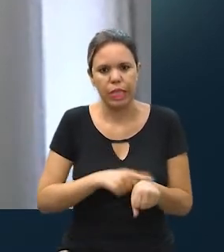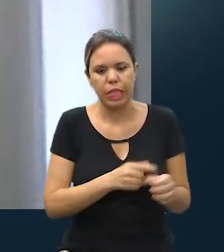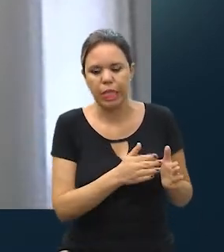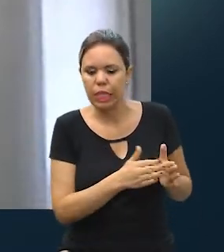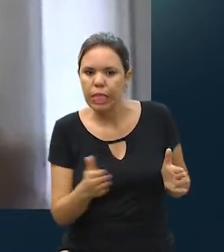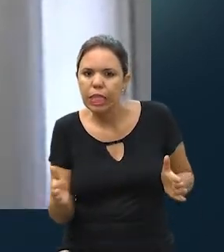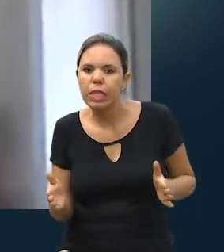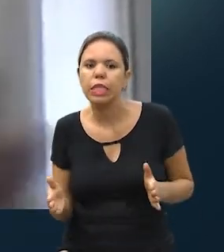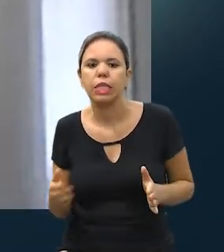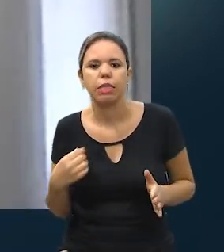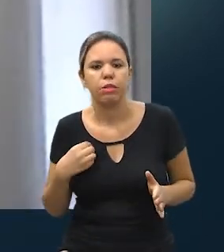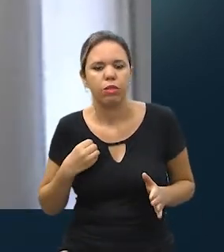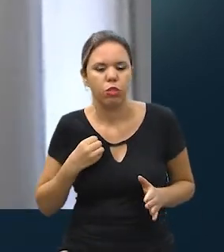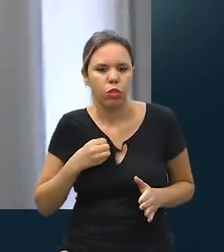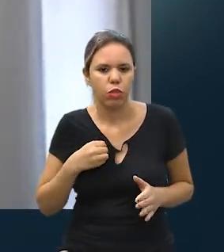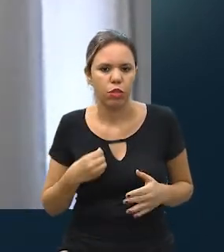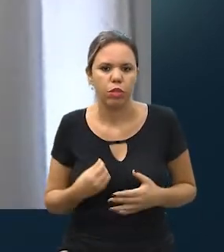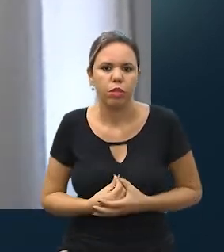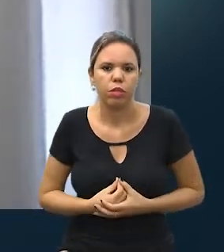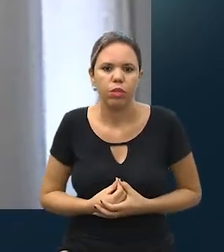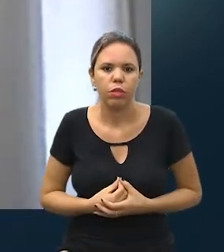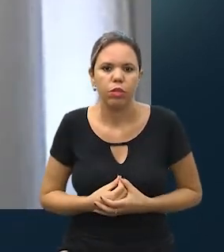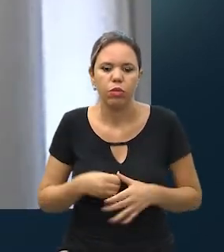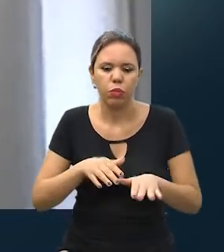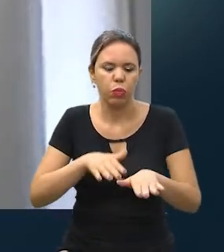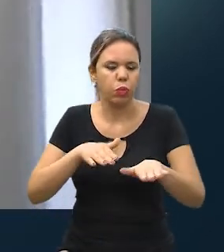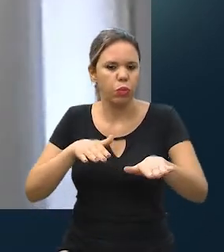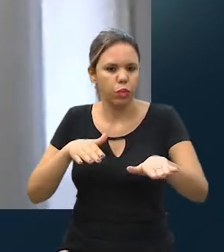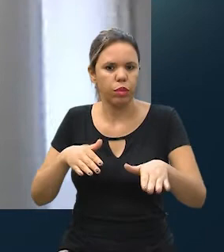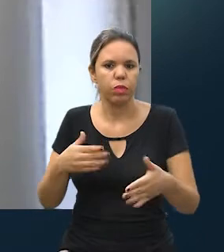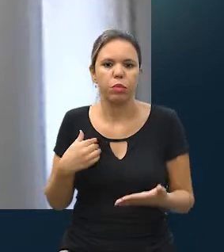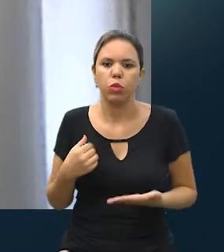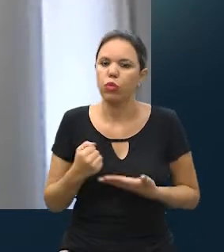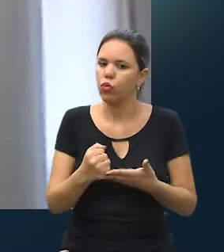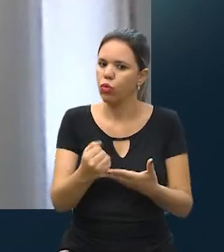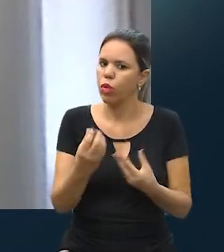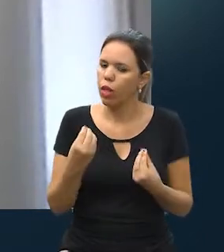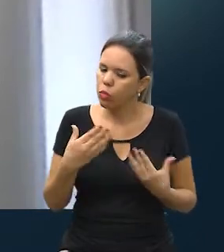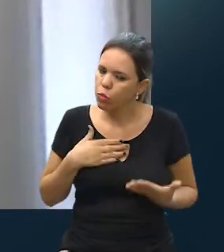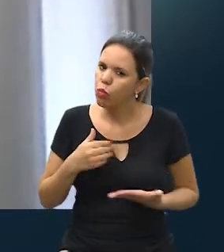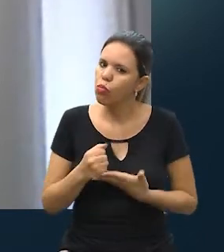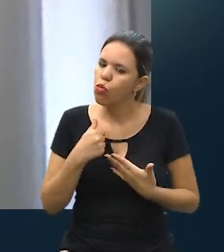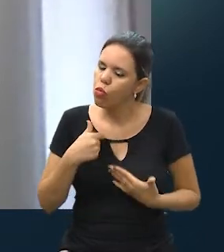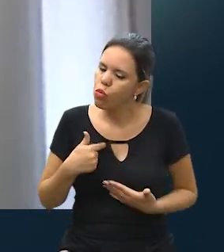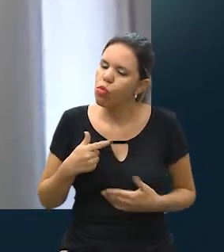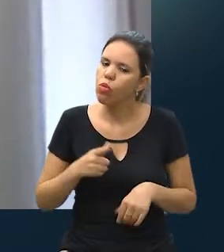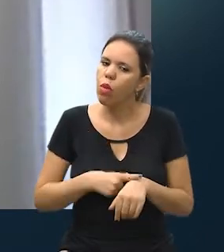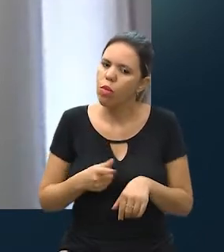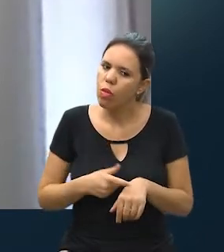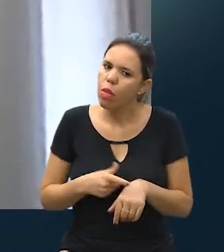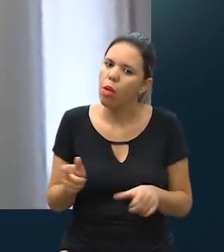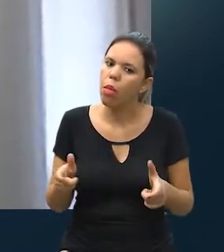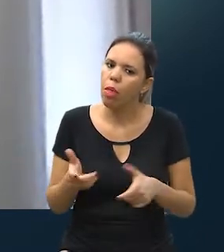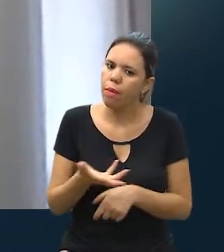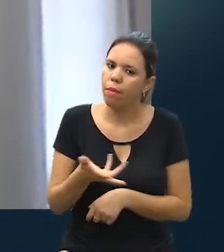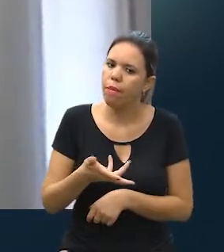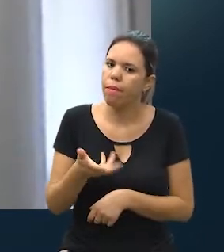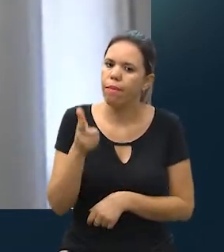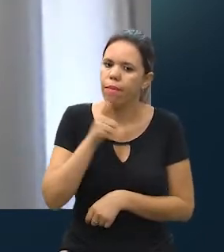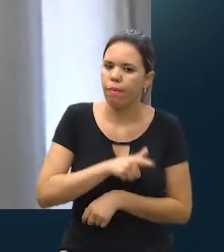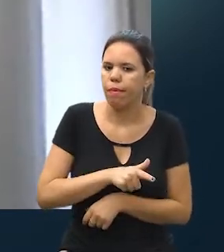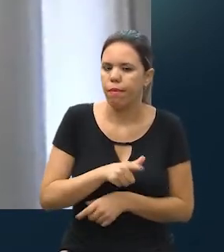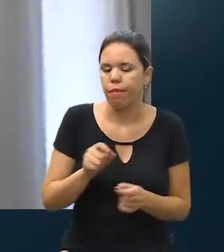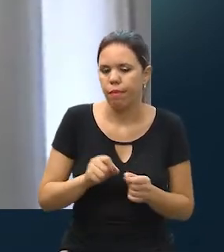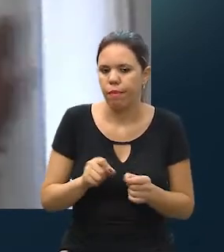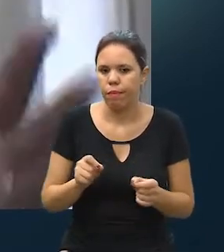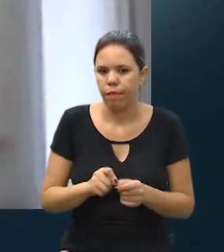que eu não gasto mais no trânsito tem me ajudado muito. né? Tem me ajudado bastante. Então, eu consigo,